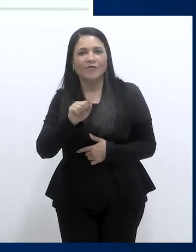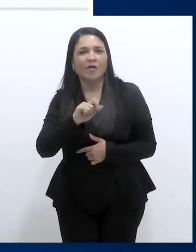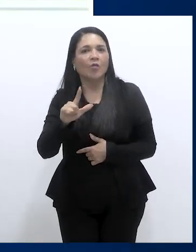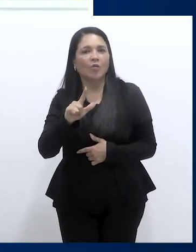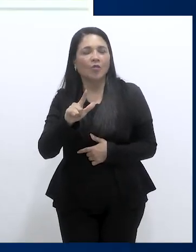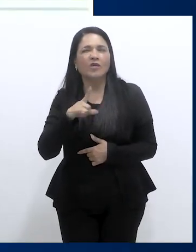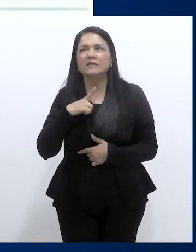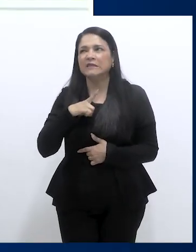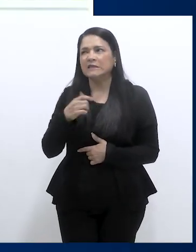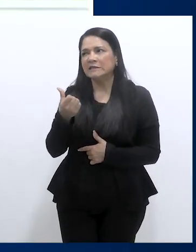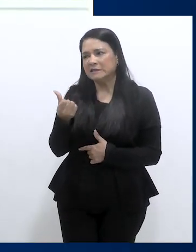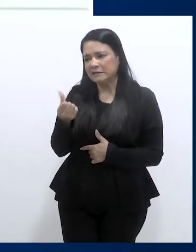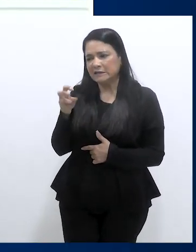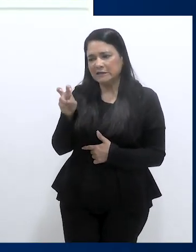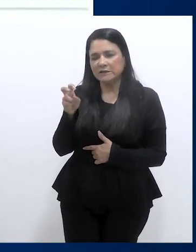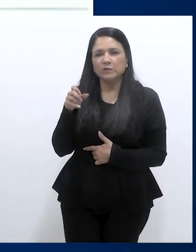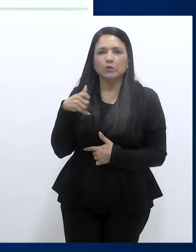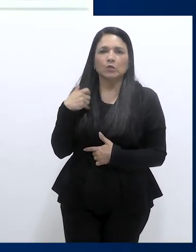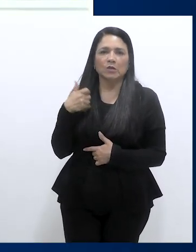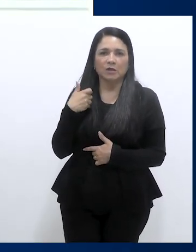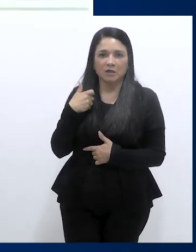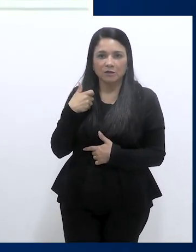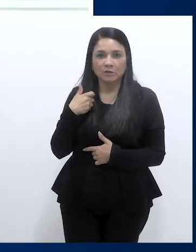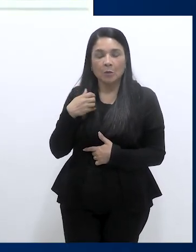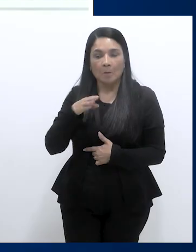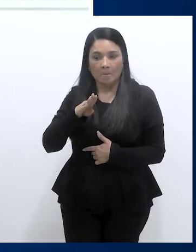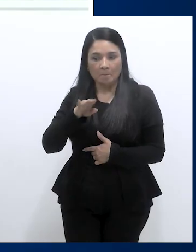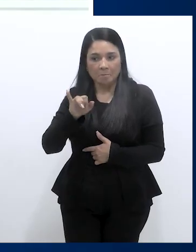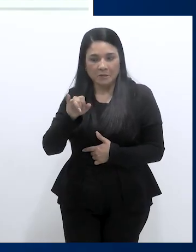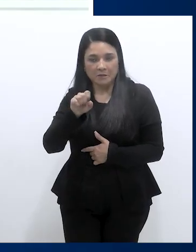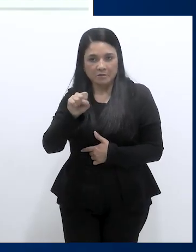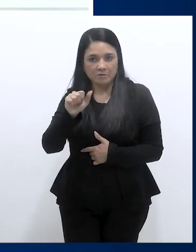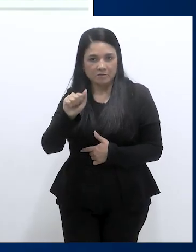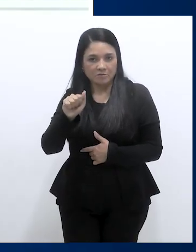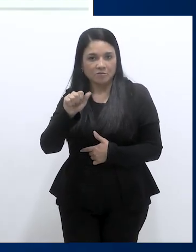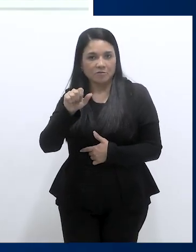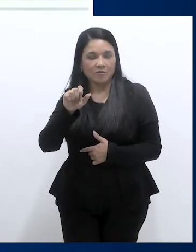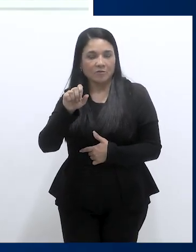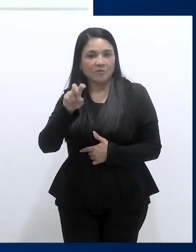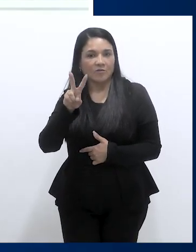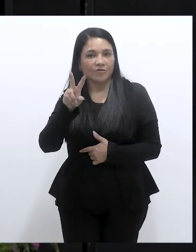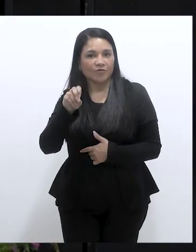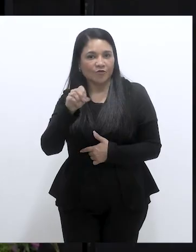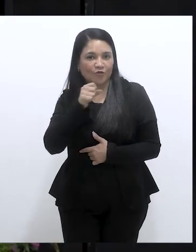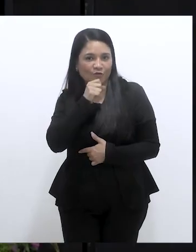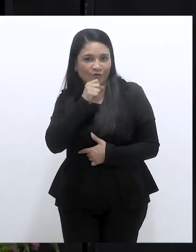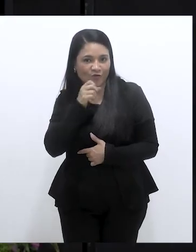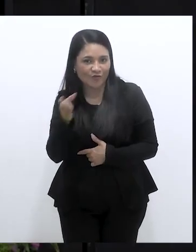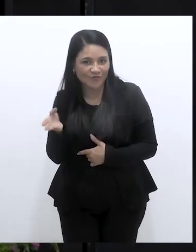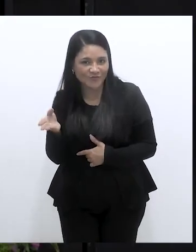dessa? Ela tem uns 65 anos, mais ou Já menos. bisavó, uau!